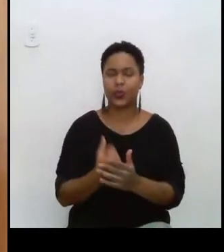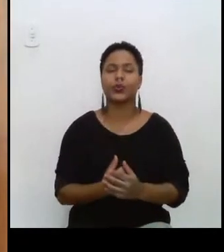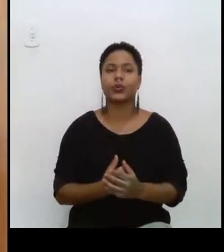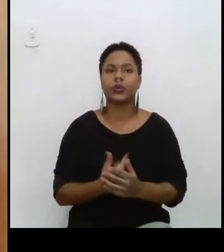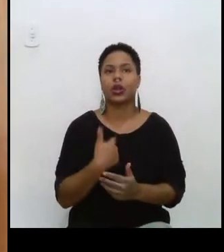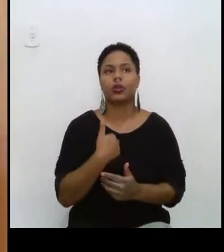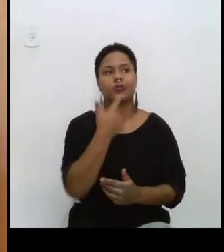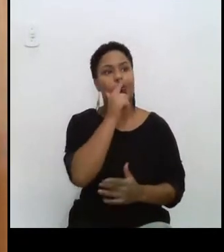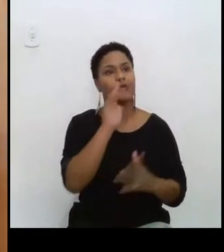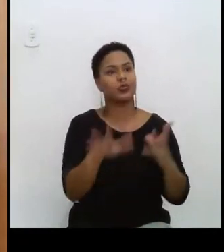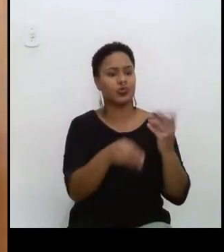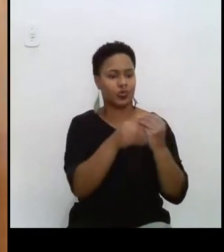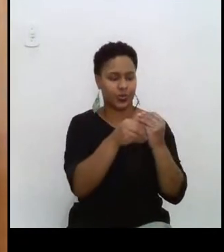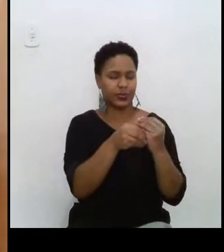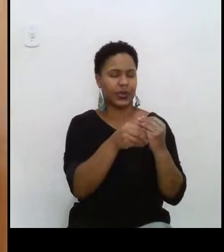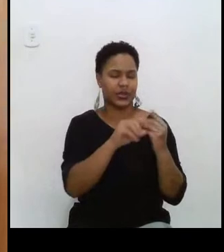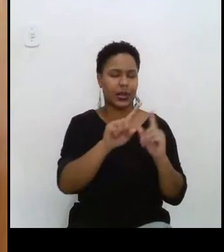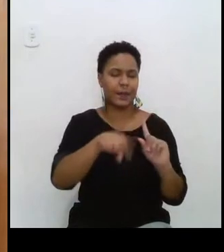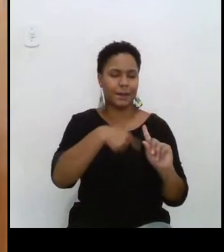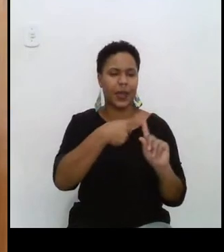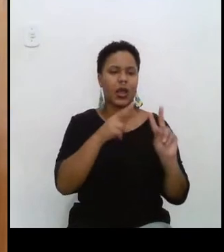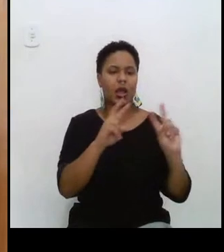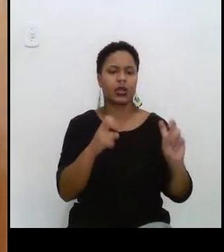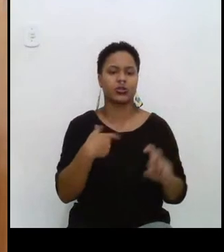amas e correndo é